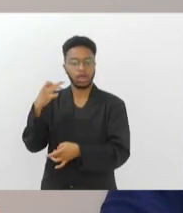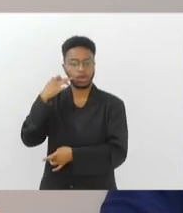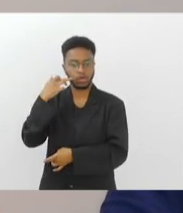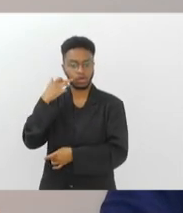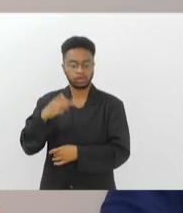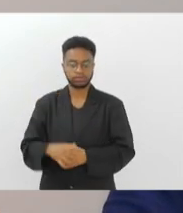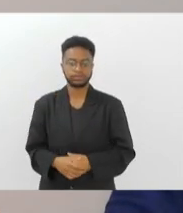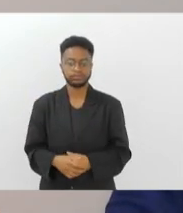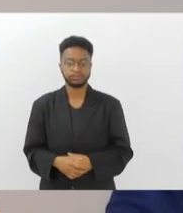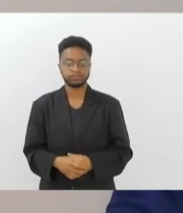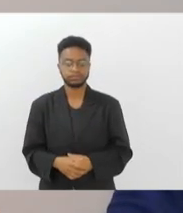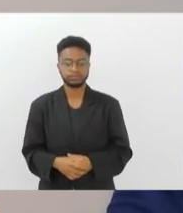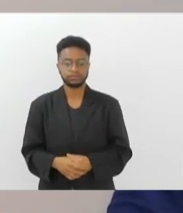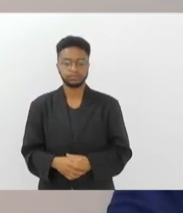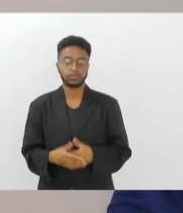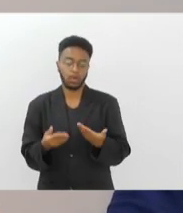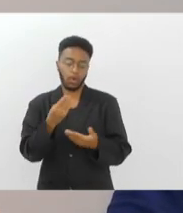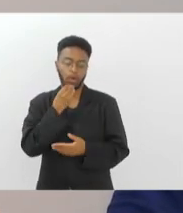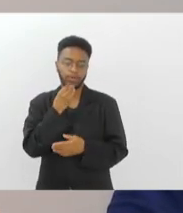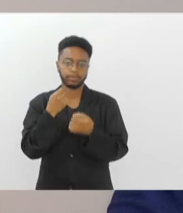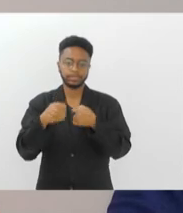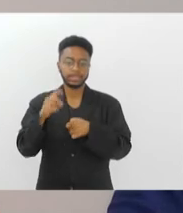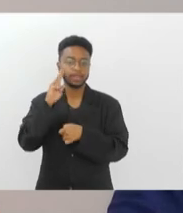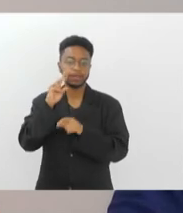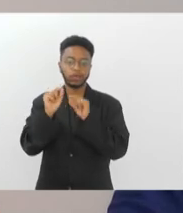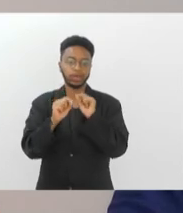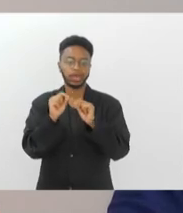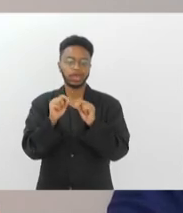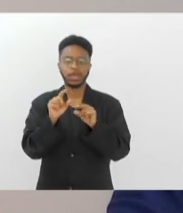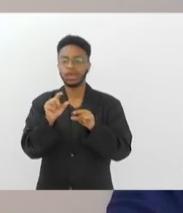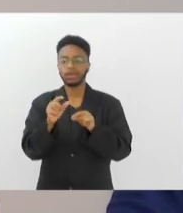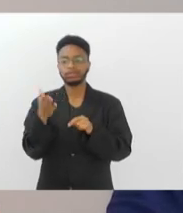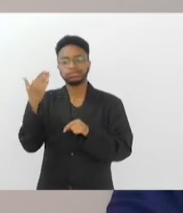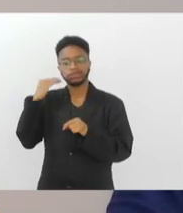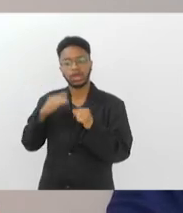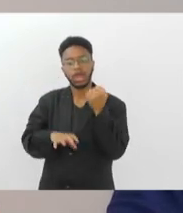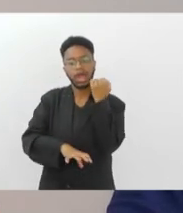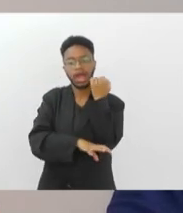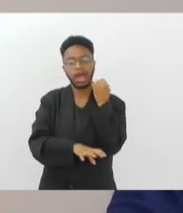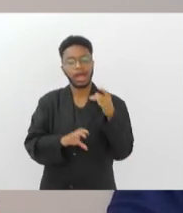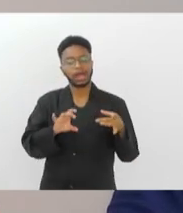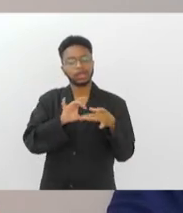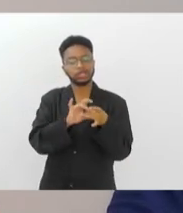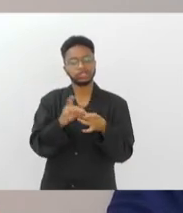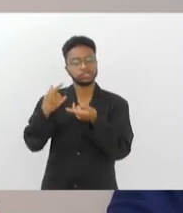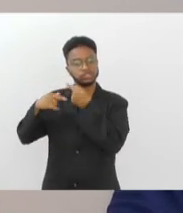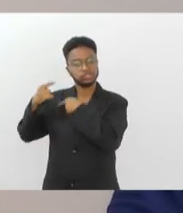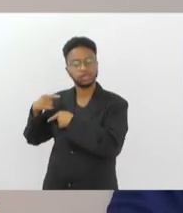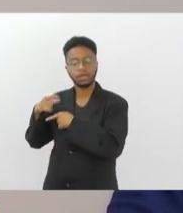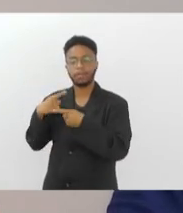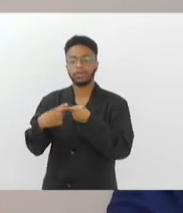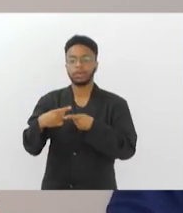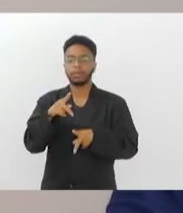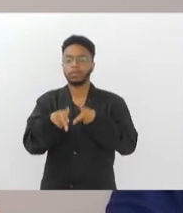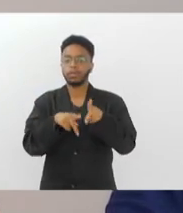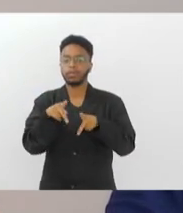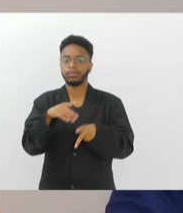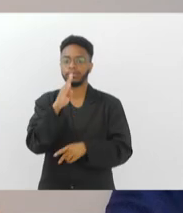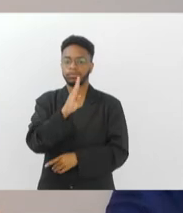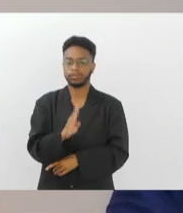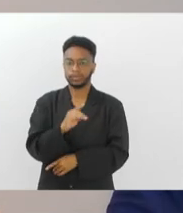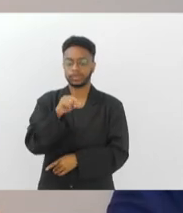Sem deslembrar, por óbvio, né, as raízes que nos unem, né, nós somos, todos brasileiros, somos pouco